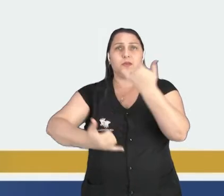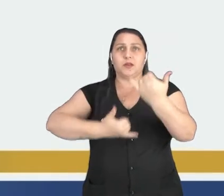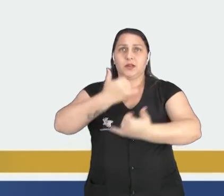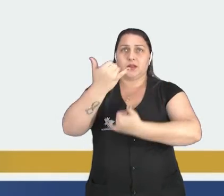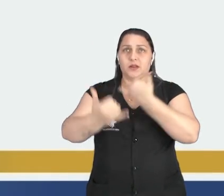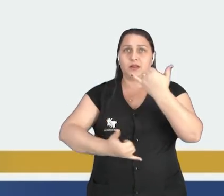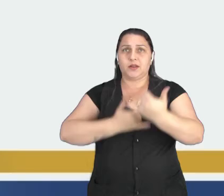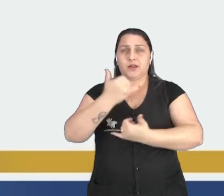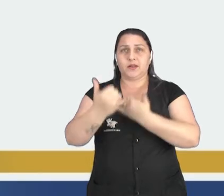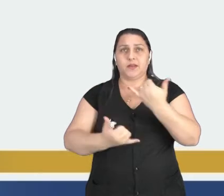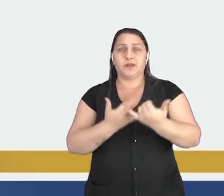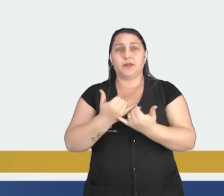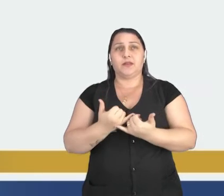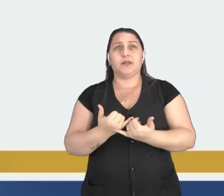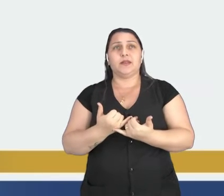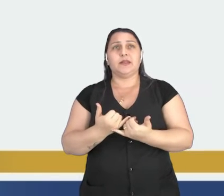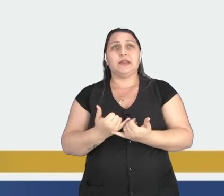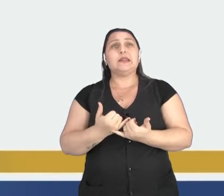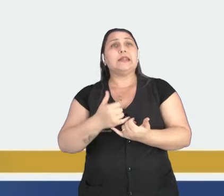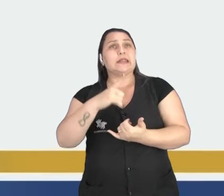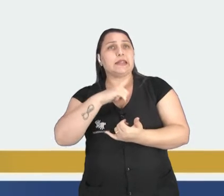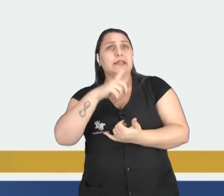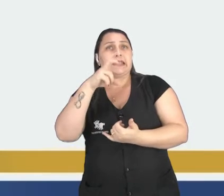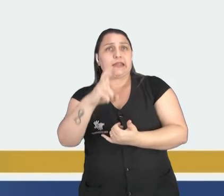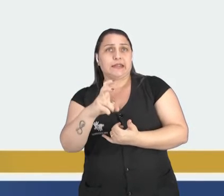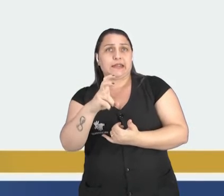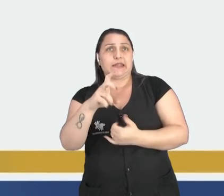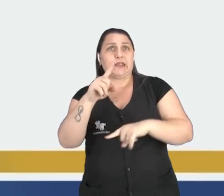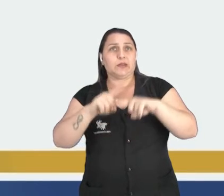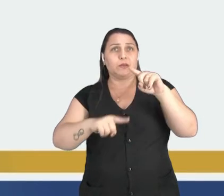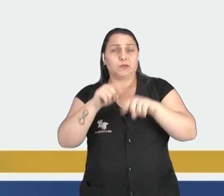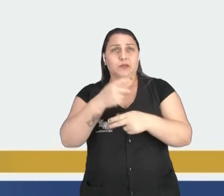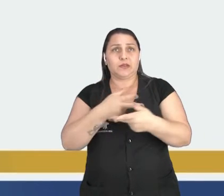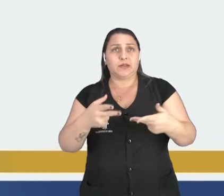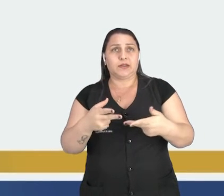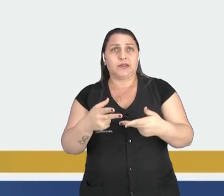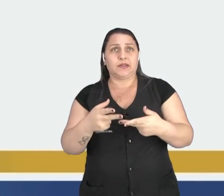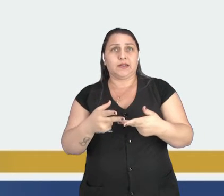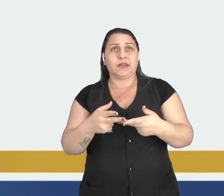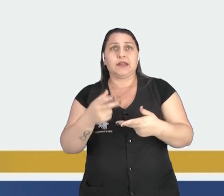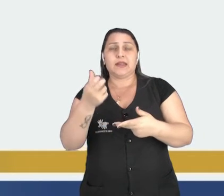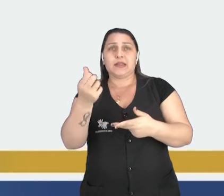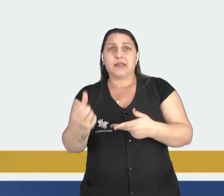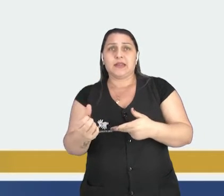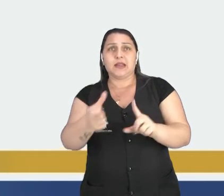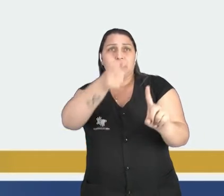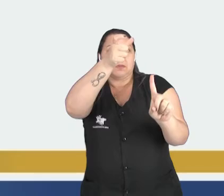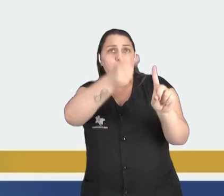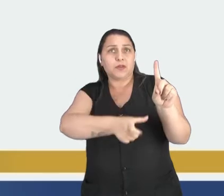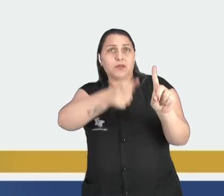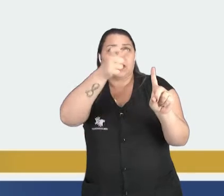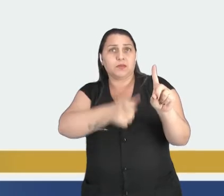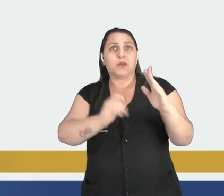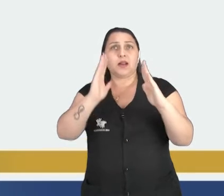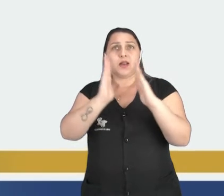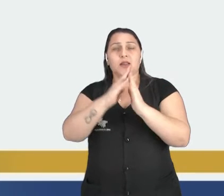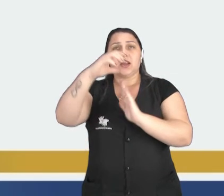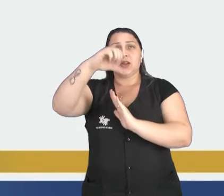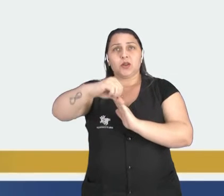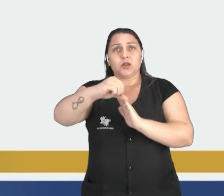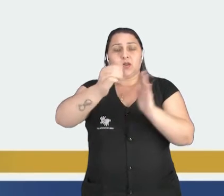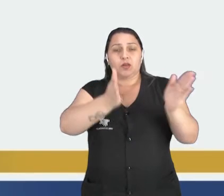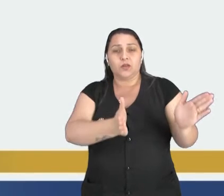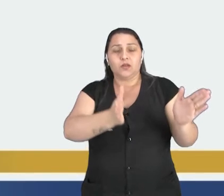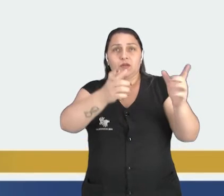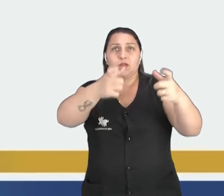brincadeira. Suponha que existem 5 objetos e 6 personagens numa casa de 9